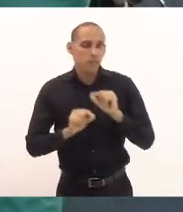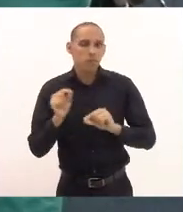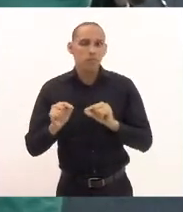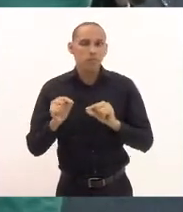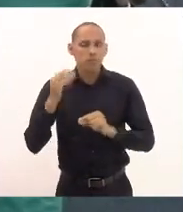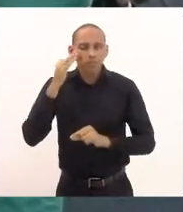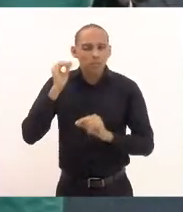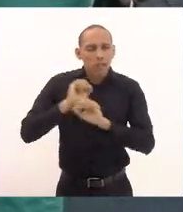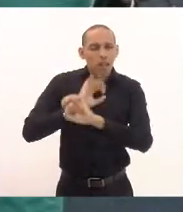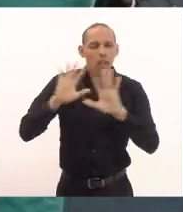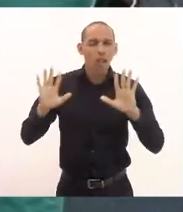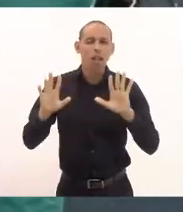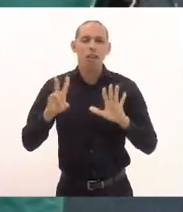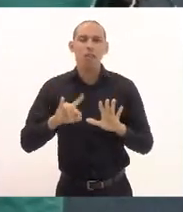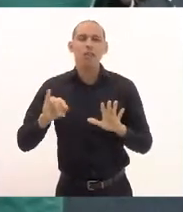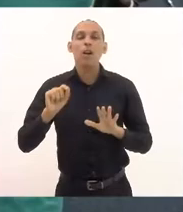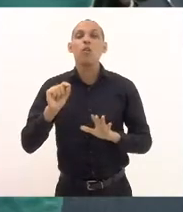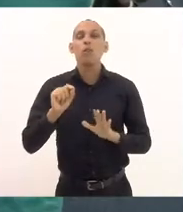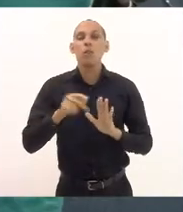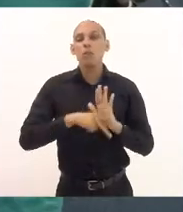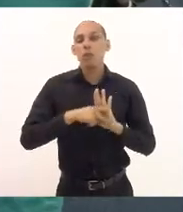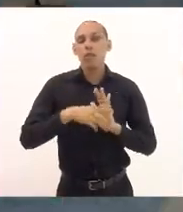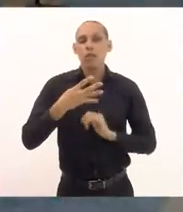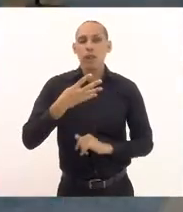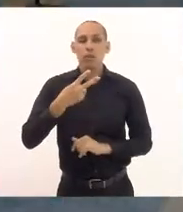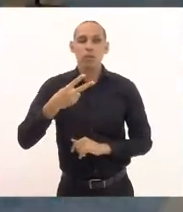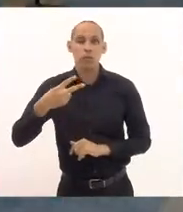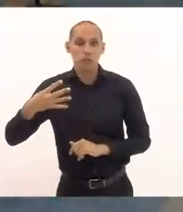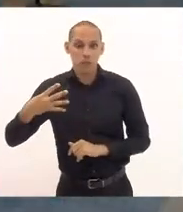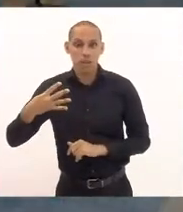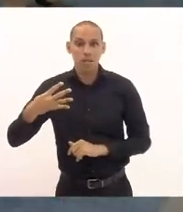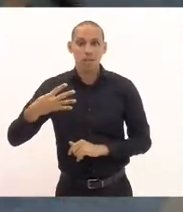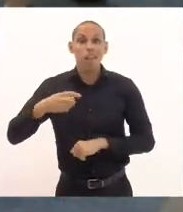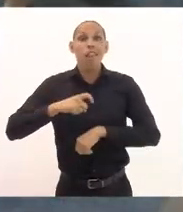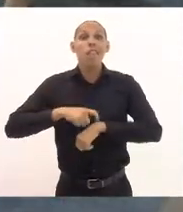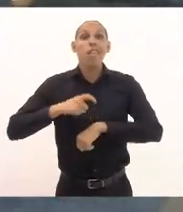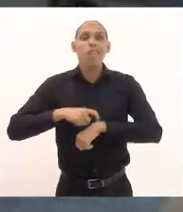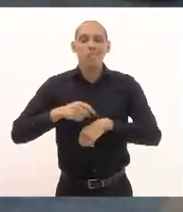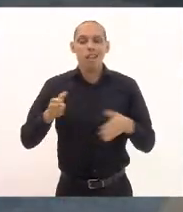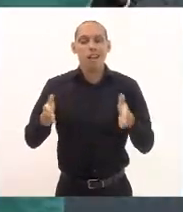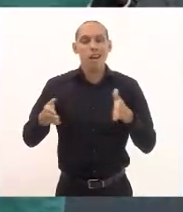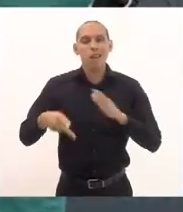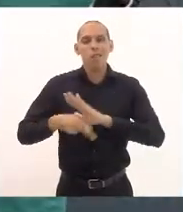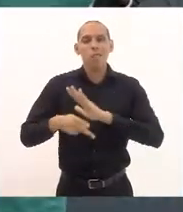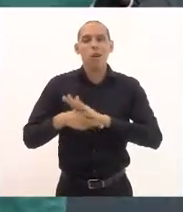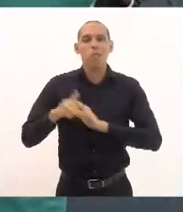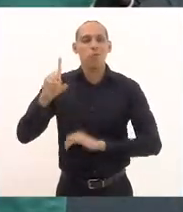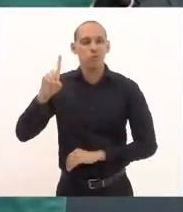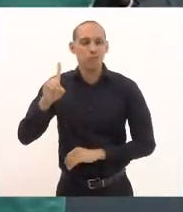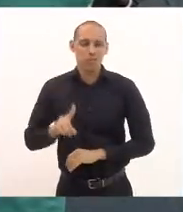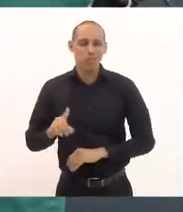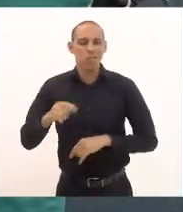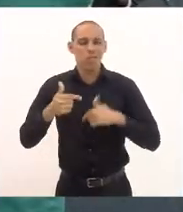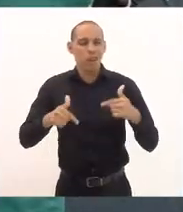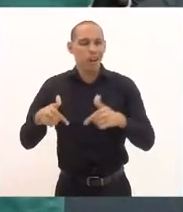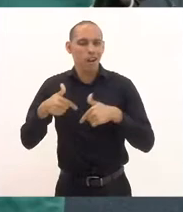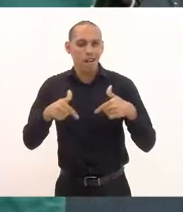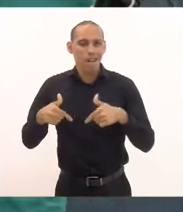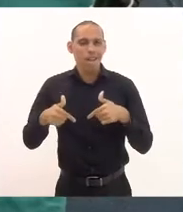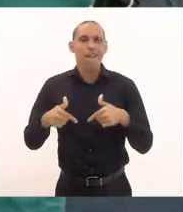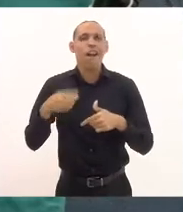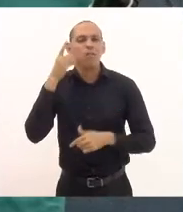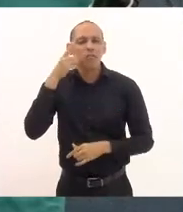o projeto 4224, sobre a carga horária dos diretores. Esse é um projeto importante, vários deputados aqui